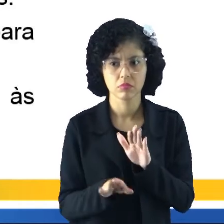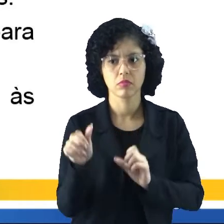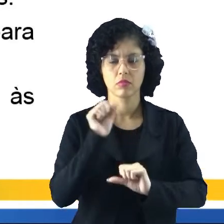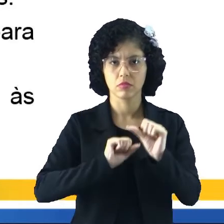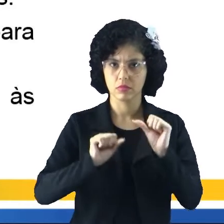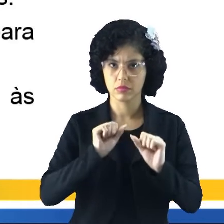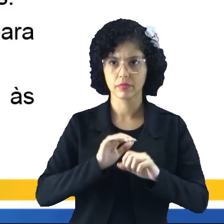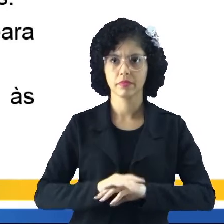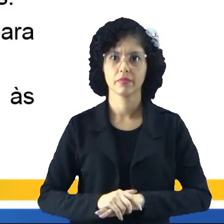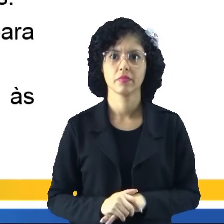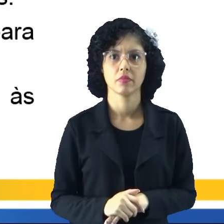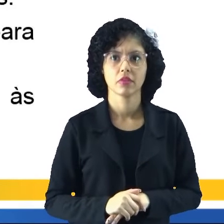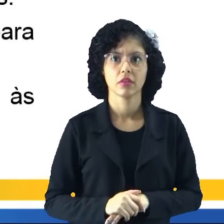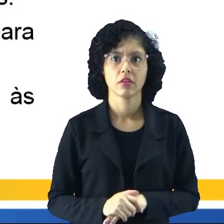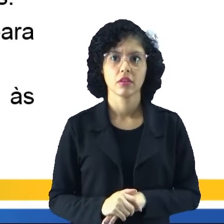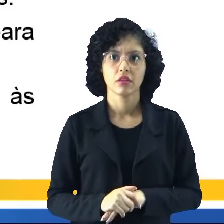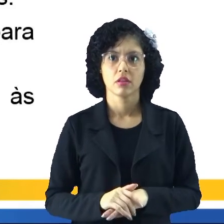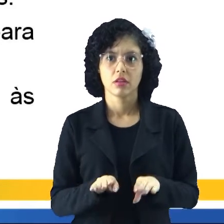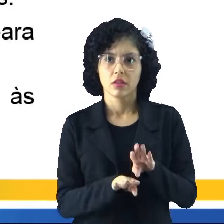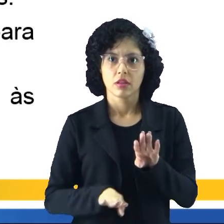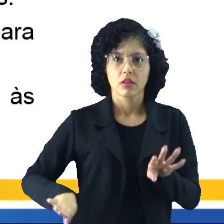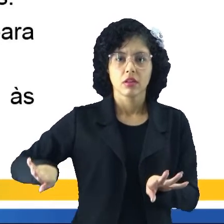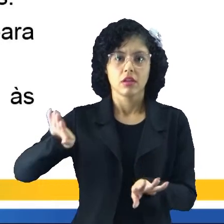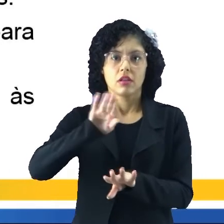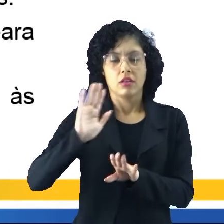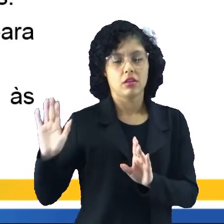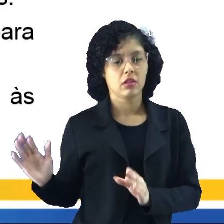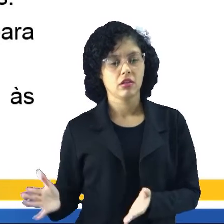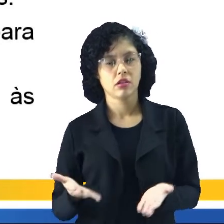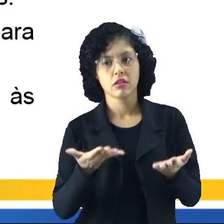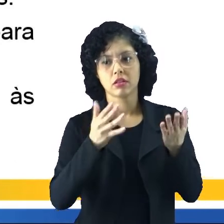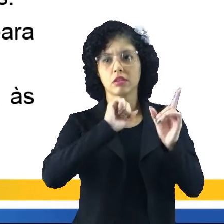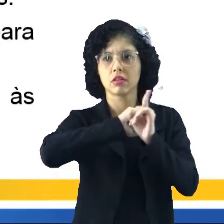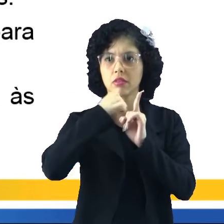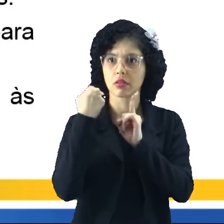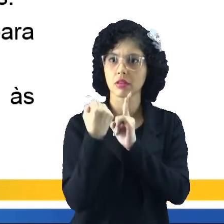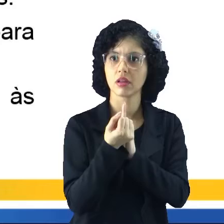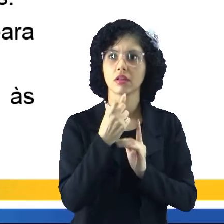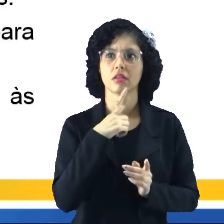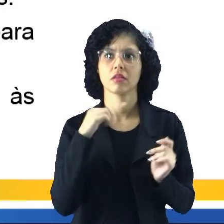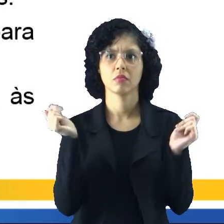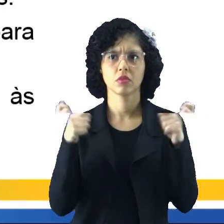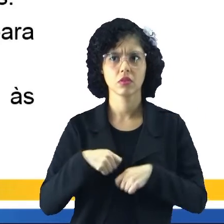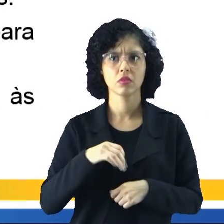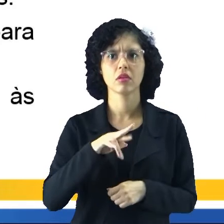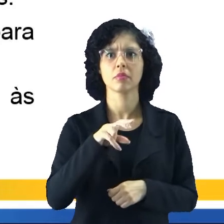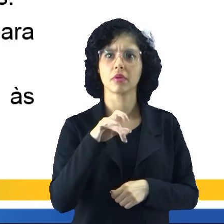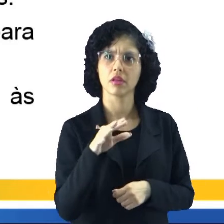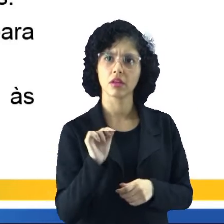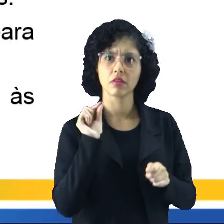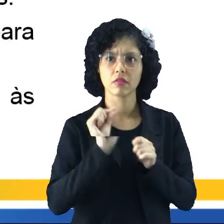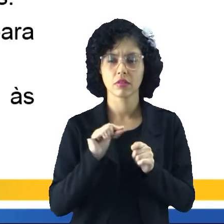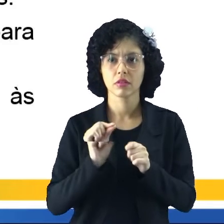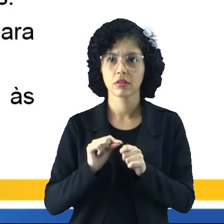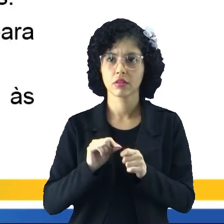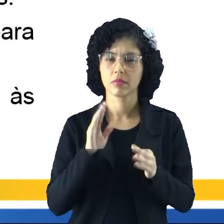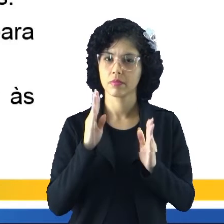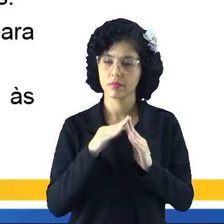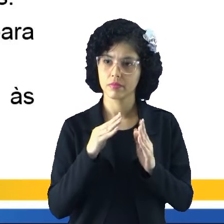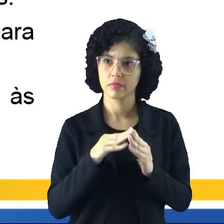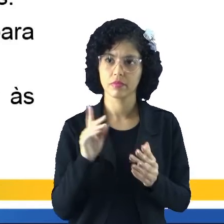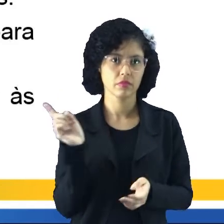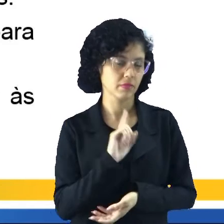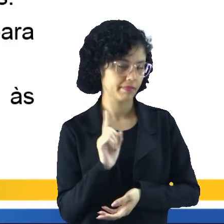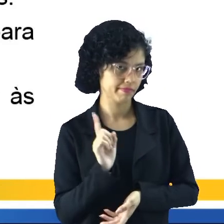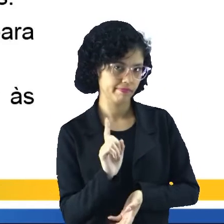contrário. Relevância social das mulheres que possuem empregados para realizar as tarefas domésticas. Não,